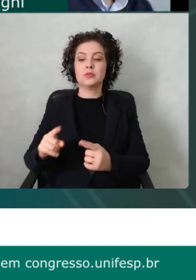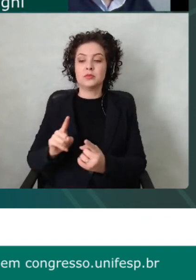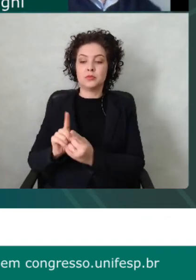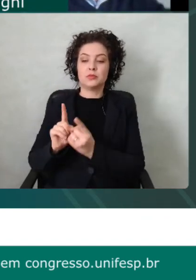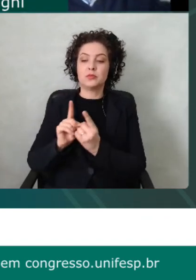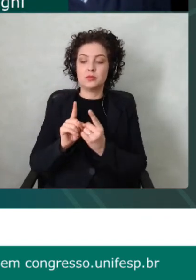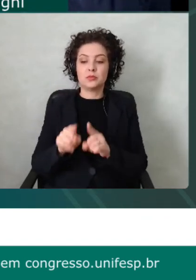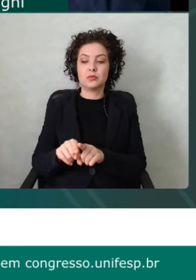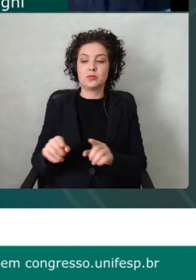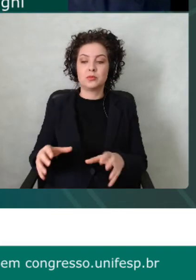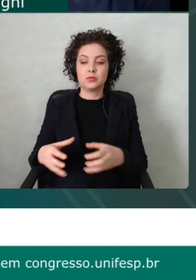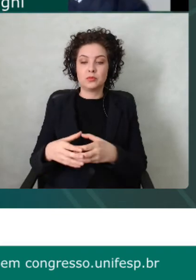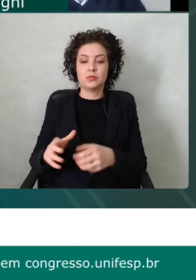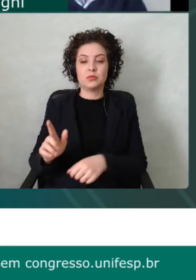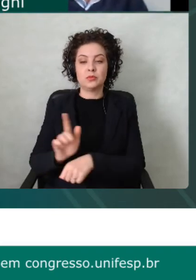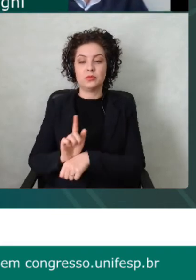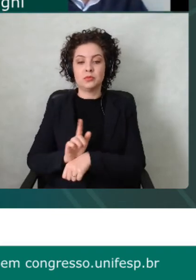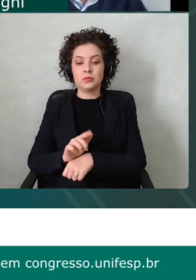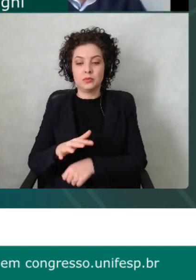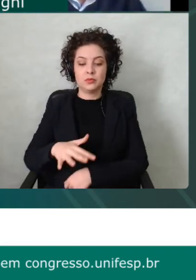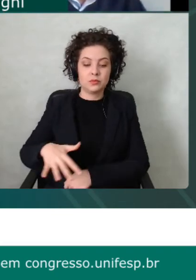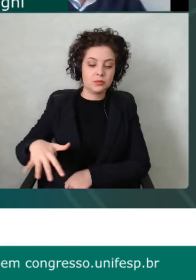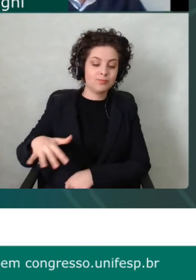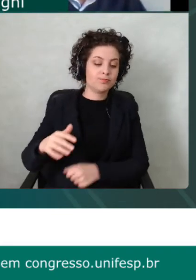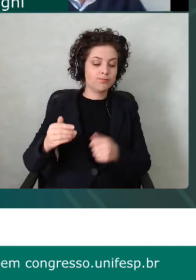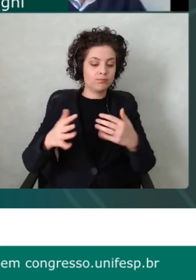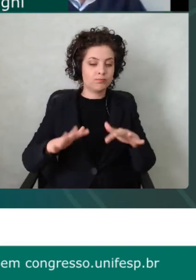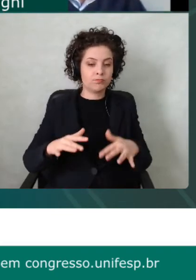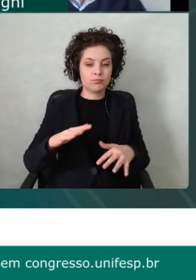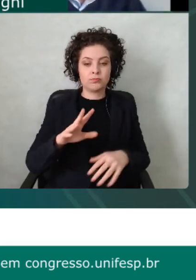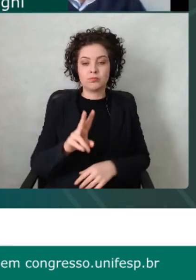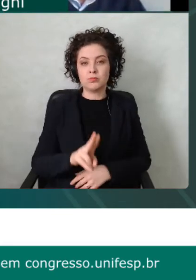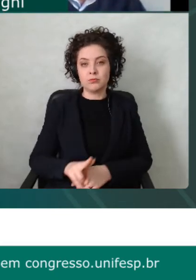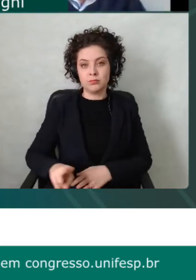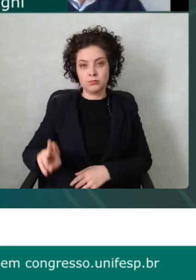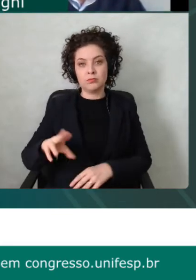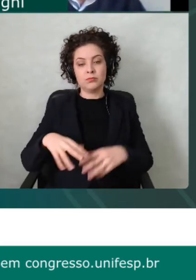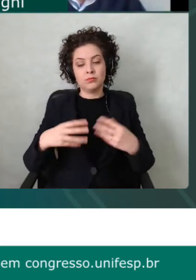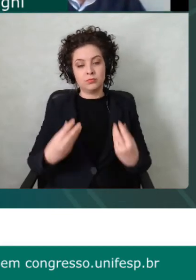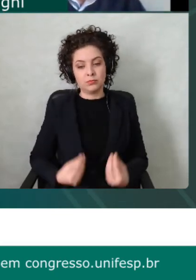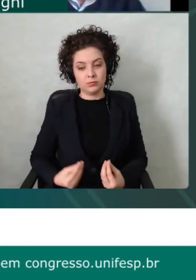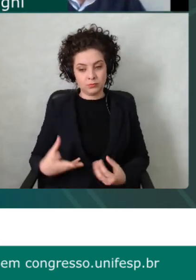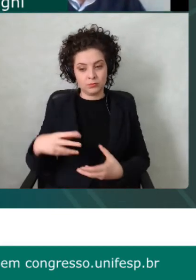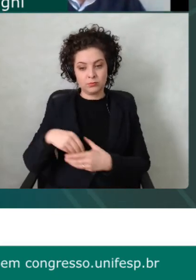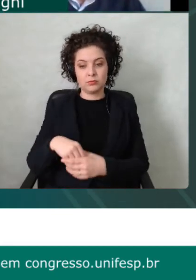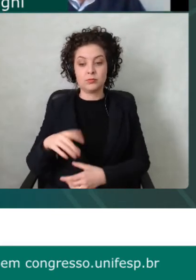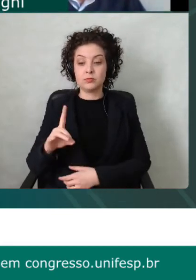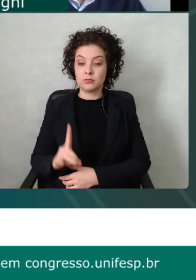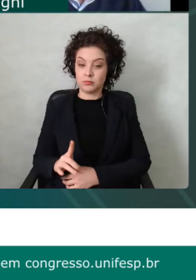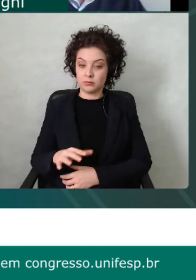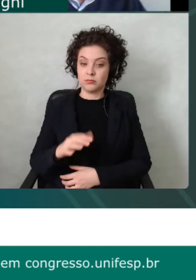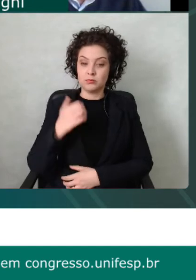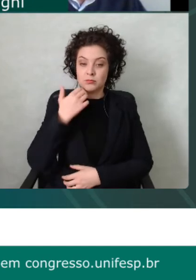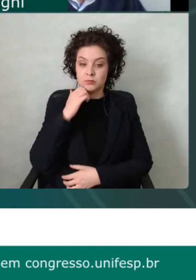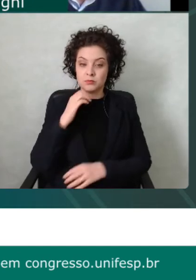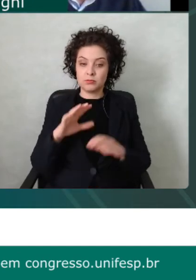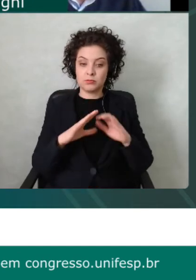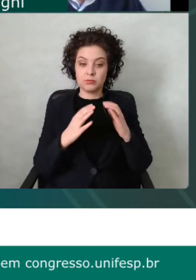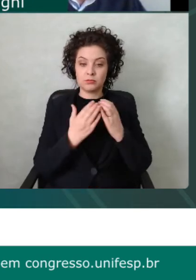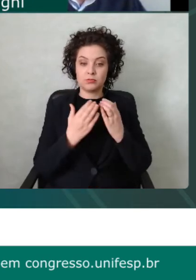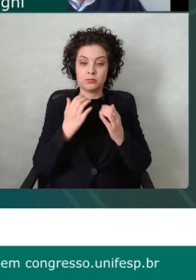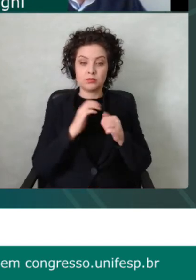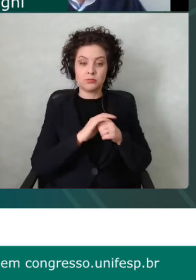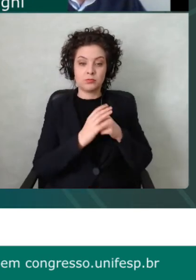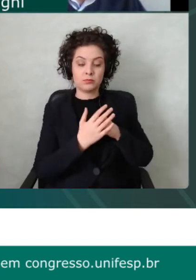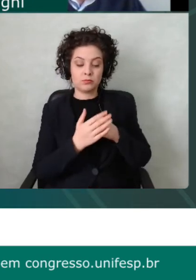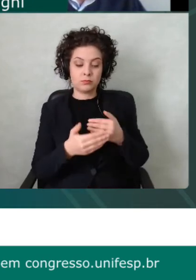de gestão de toda essa crise aqui da universidade. Ele é o diretor científico do Congresso Covid, que vai ter agora da